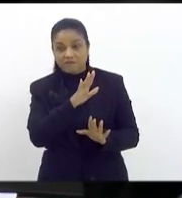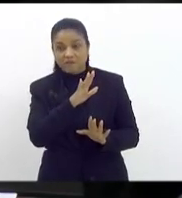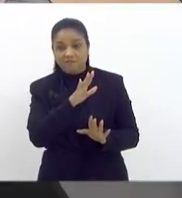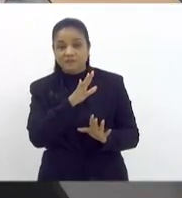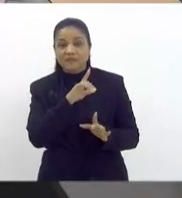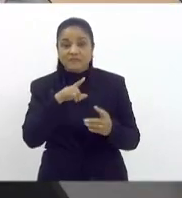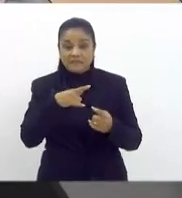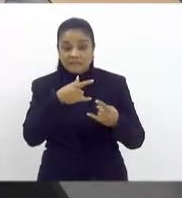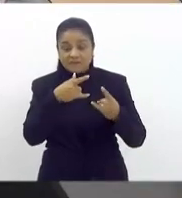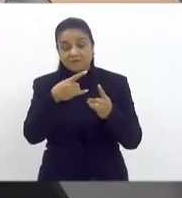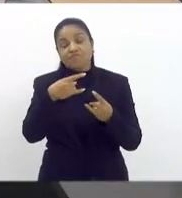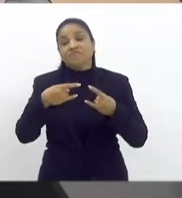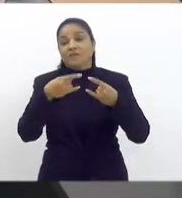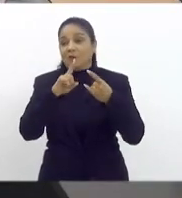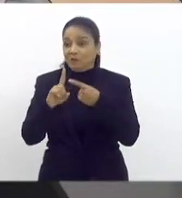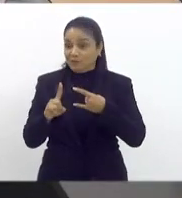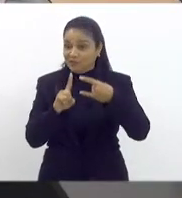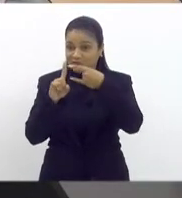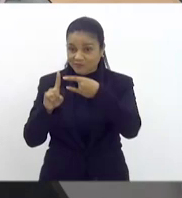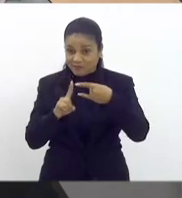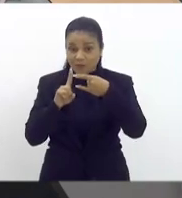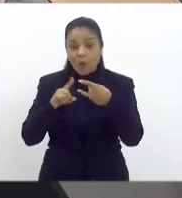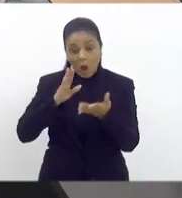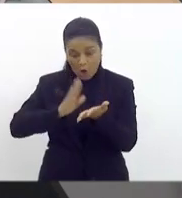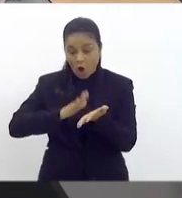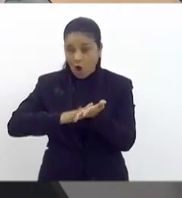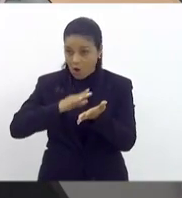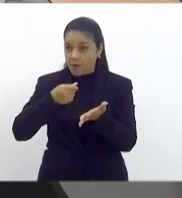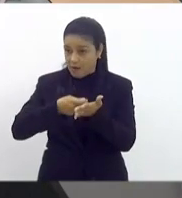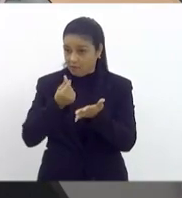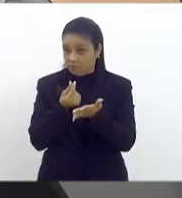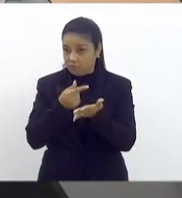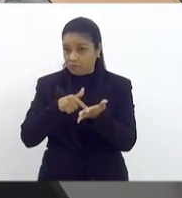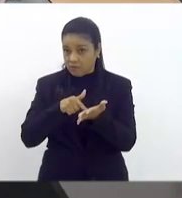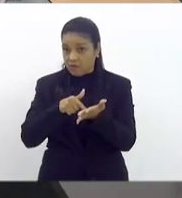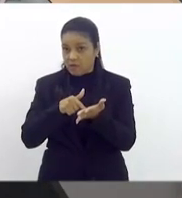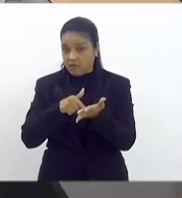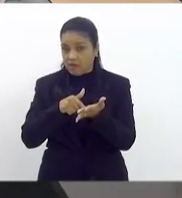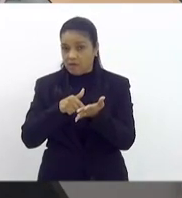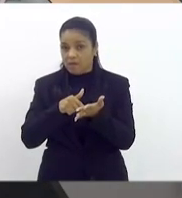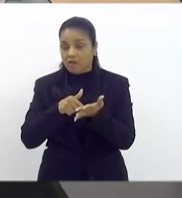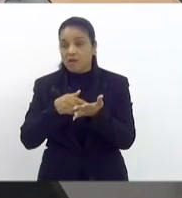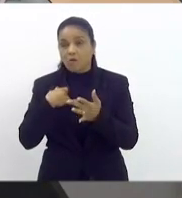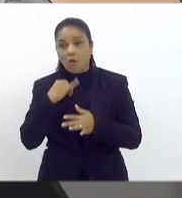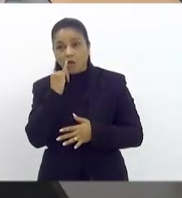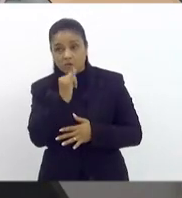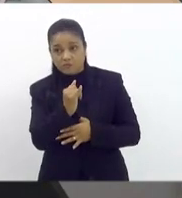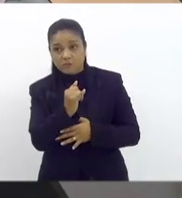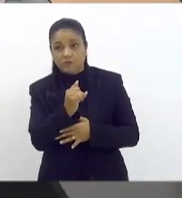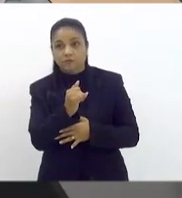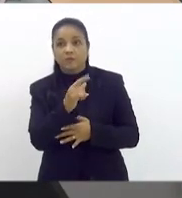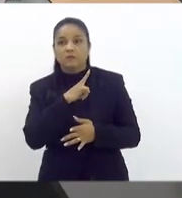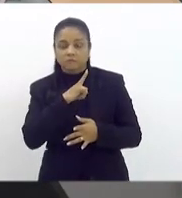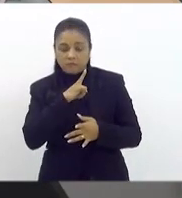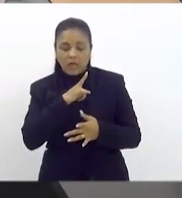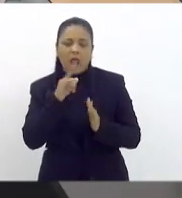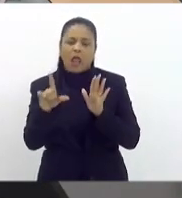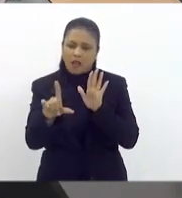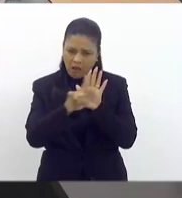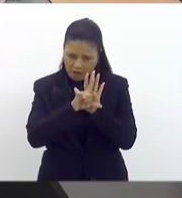tem uma emissora, o streaming é cobrado. Não, o streaming, eu posso dizer com tranquilidade, o streaming, há jurisprudência sobre o